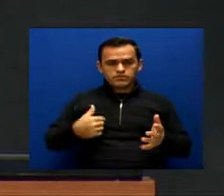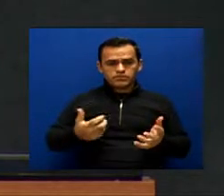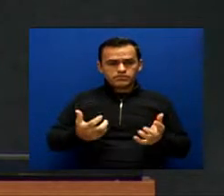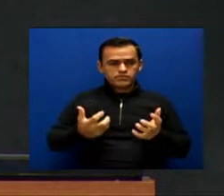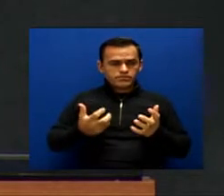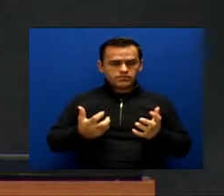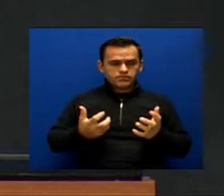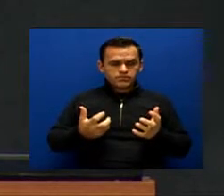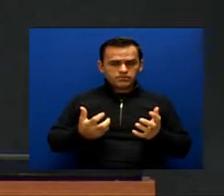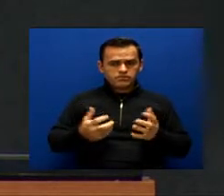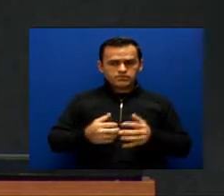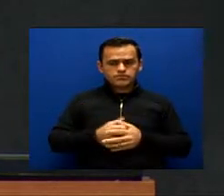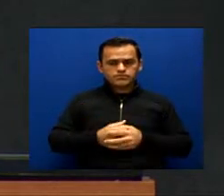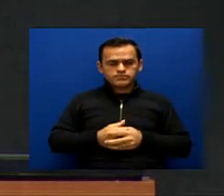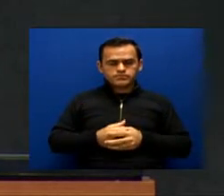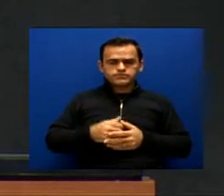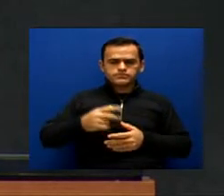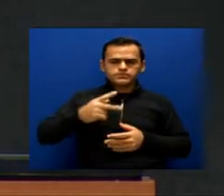apresentar.